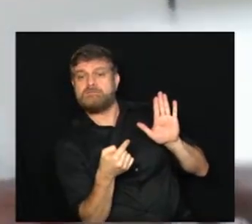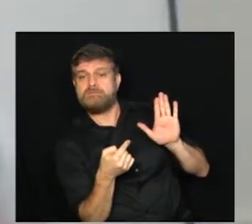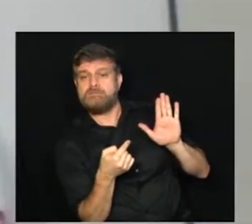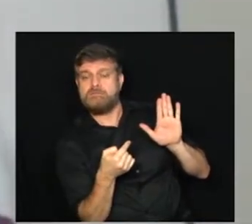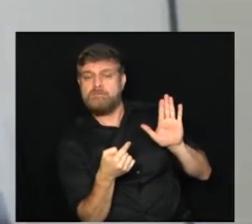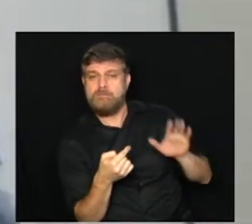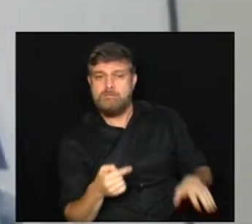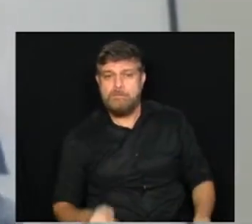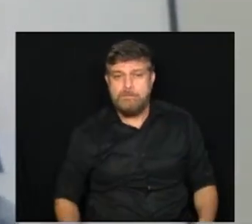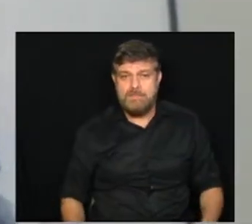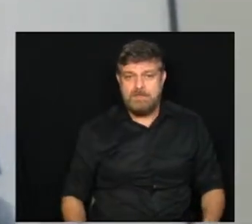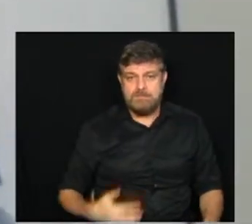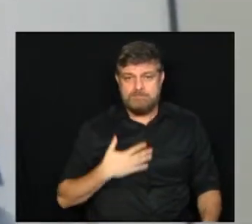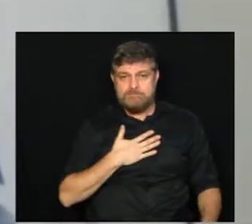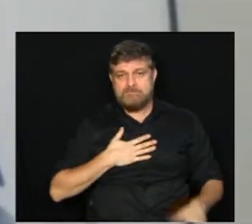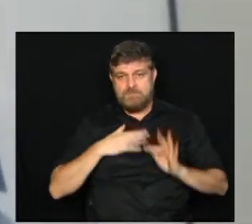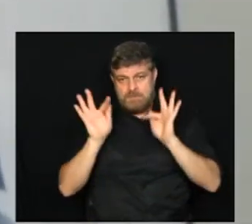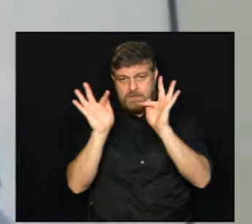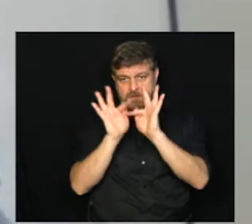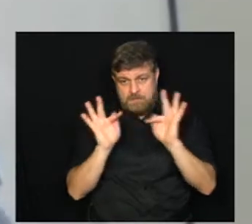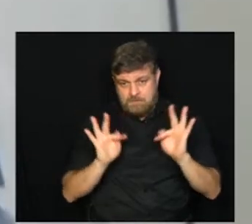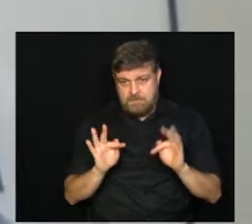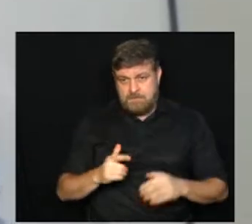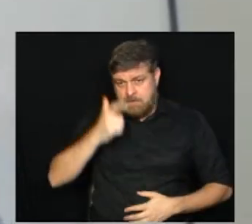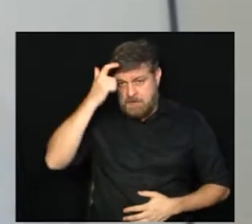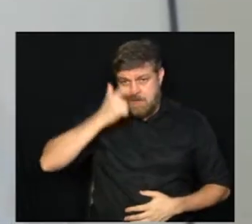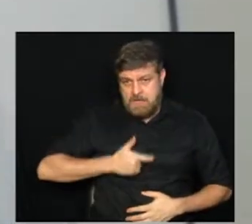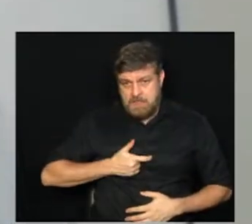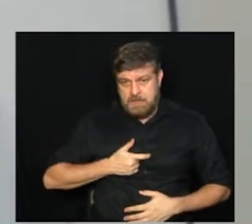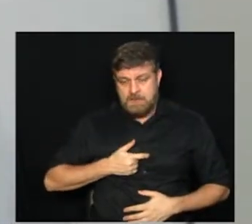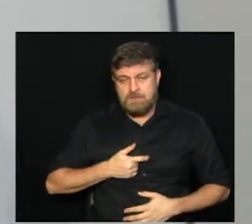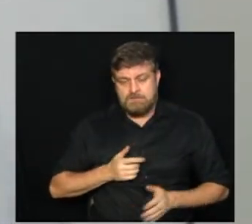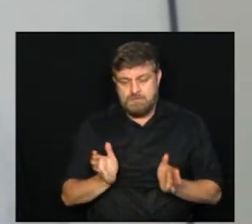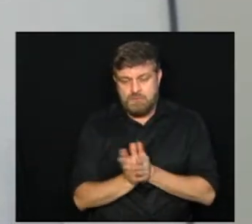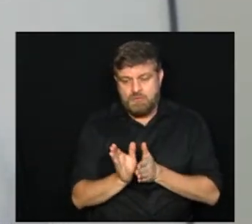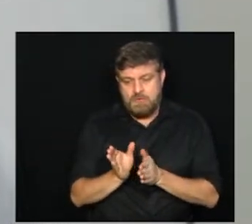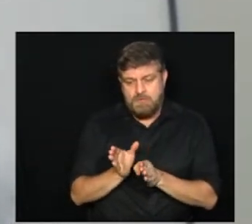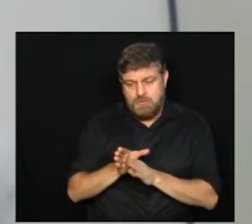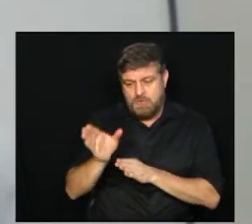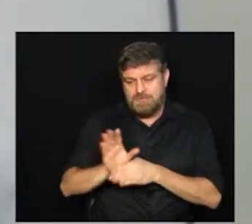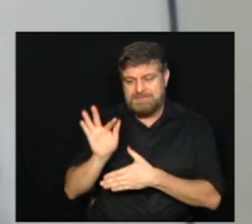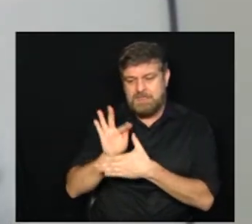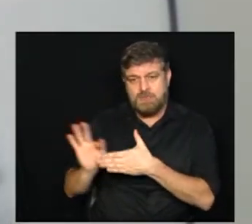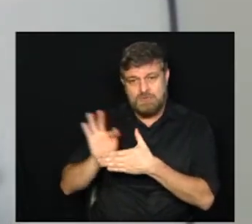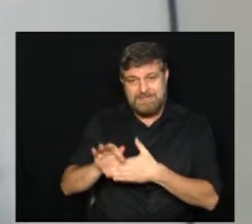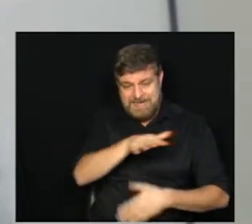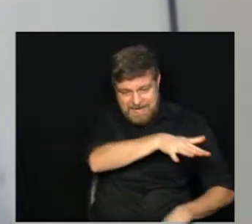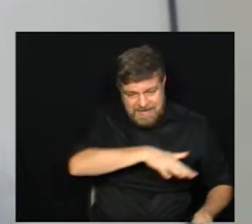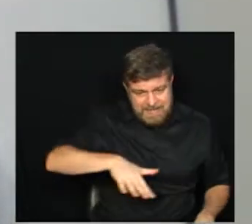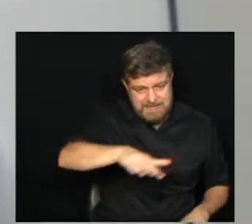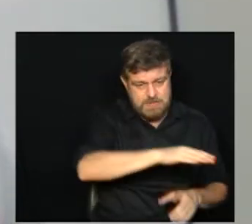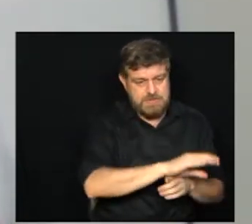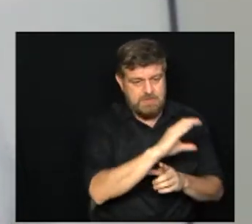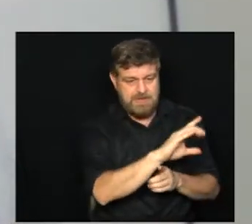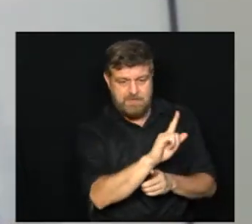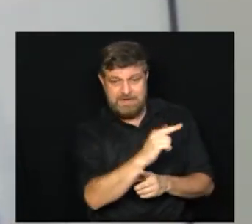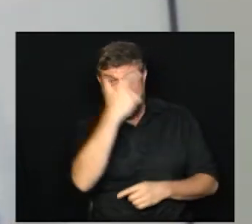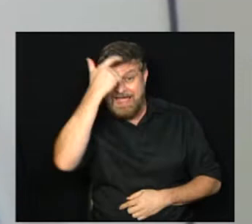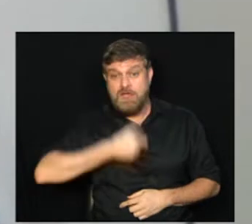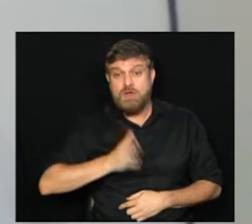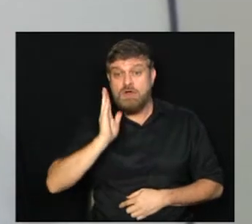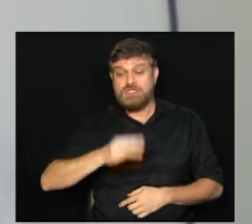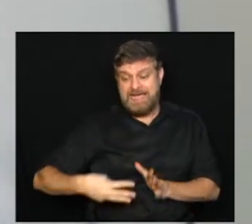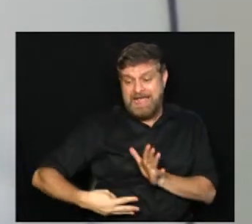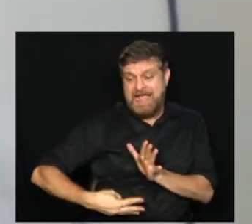Então, eu fico muito feliz, como conselheiro da região noroeste por 3 gestões, em saber